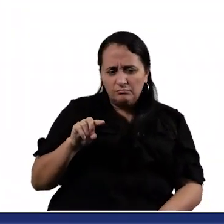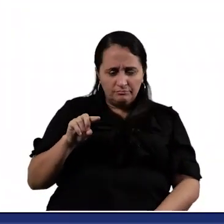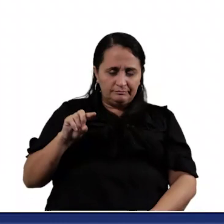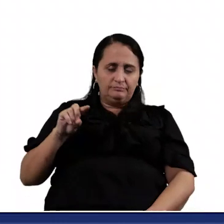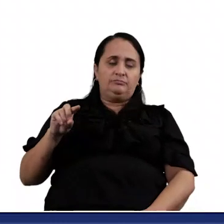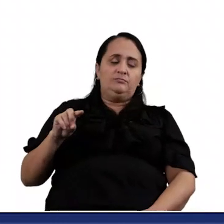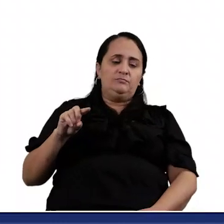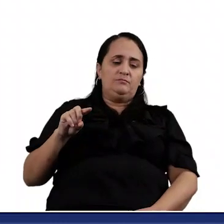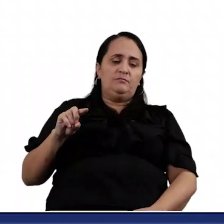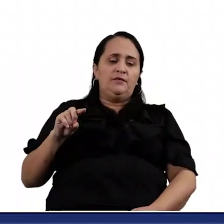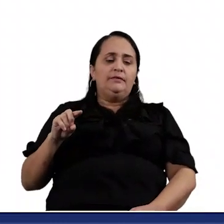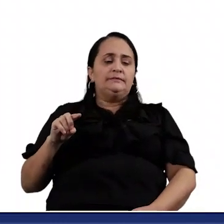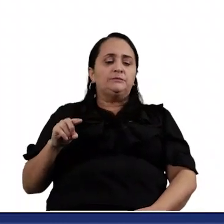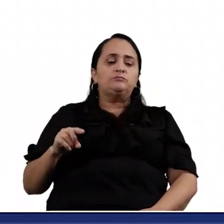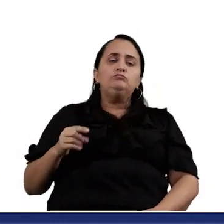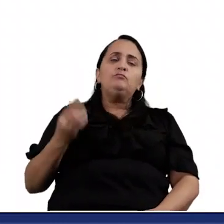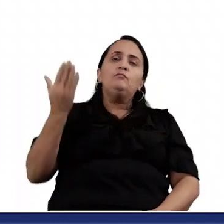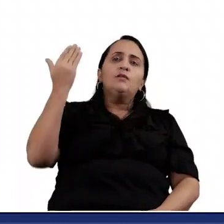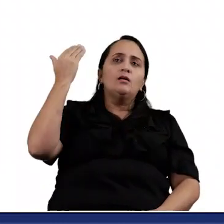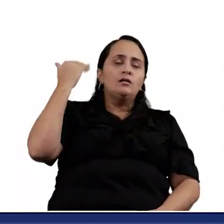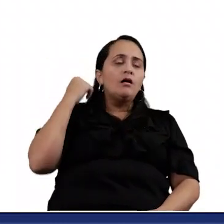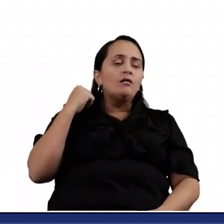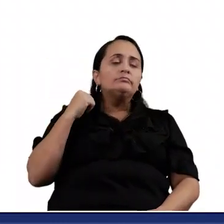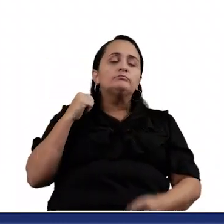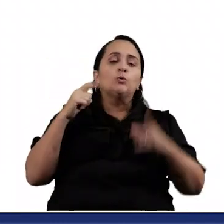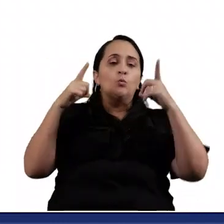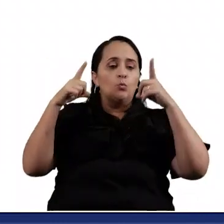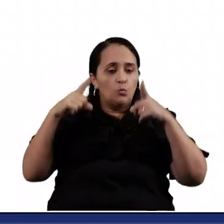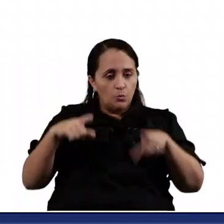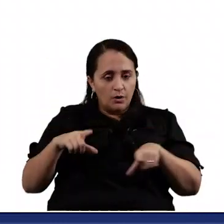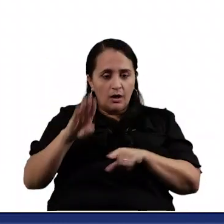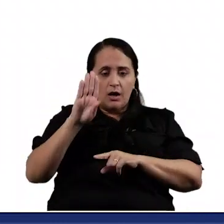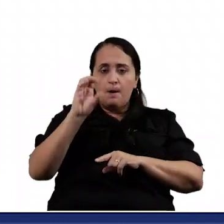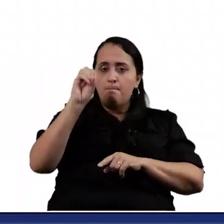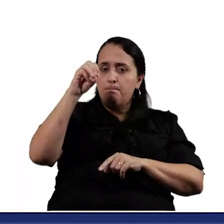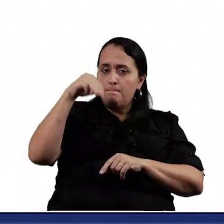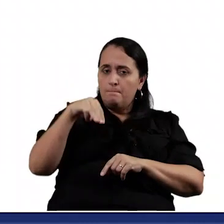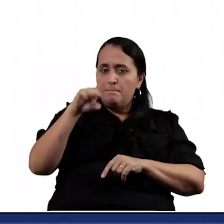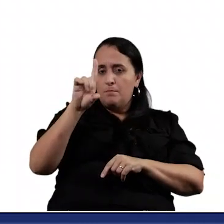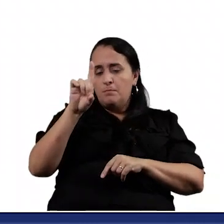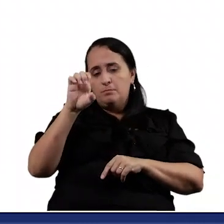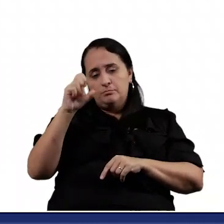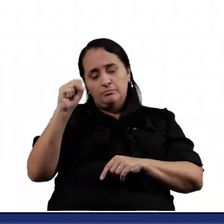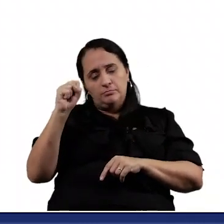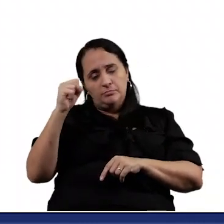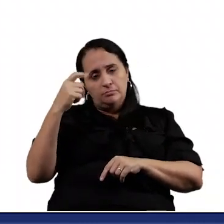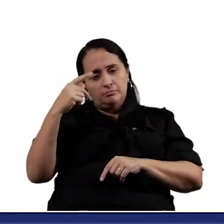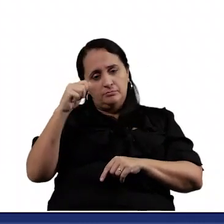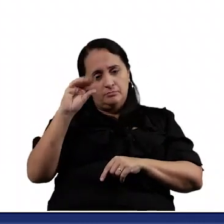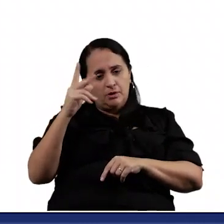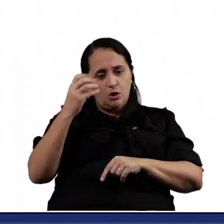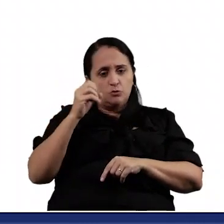em Bom Despacho tinha uma fazenda à venda mas ninguém